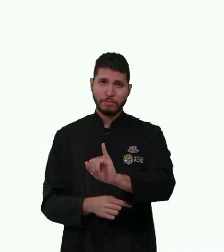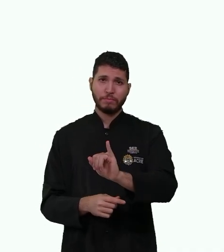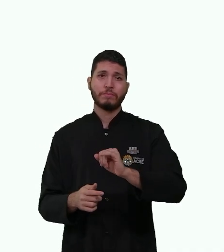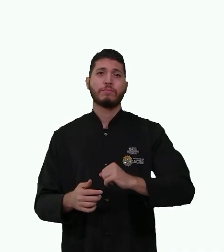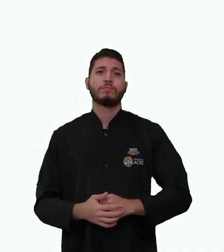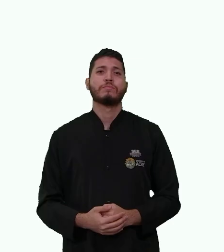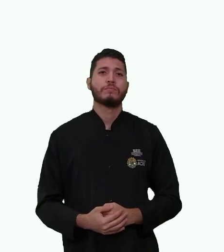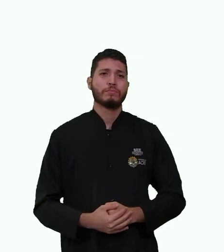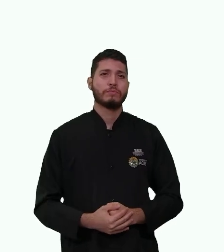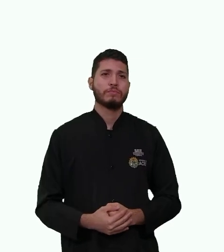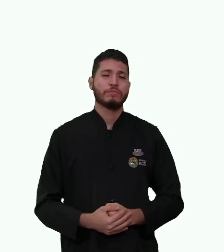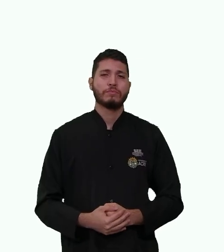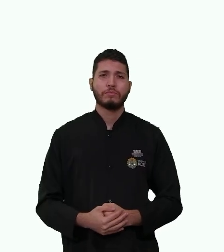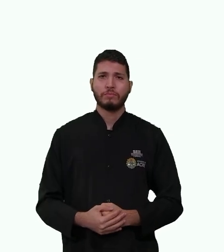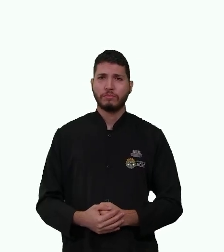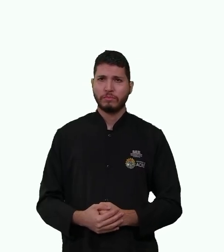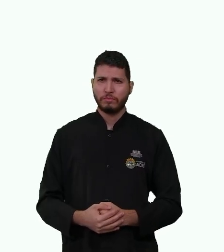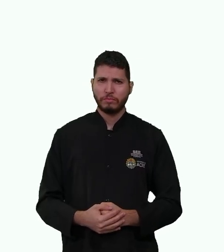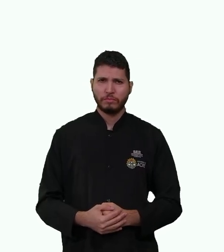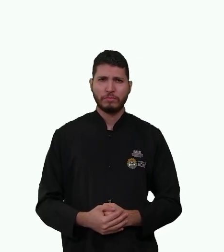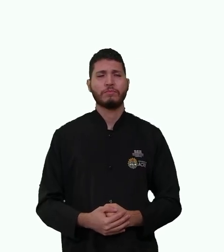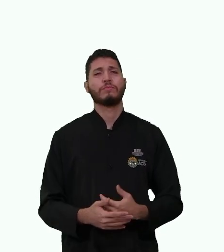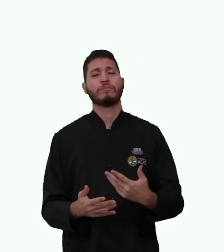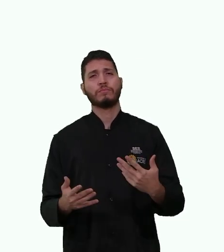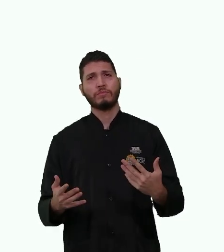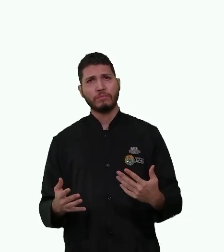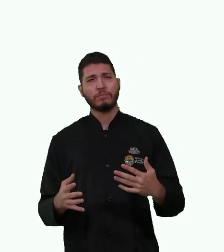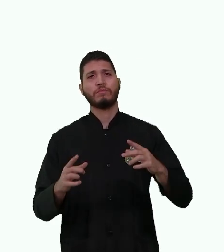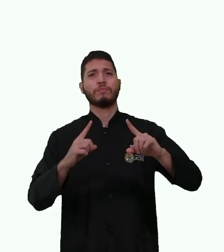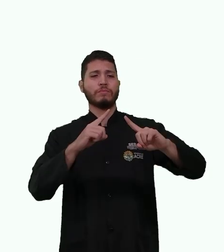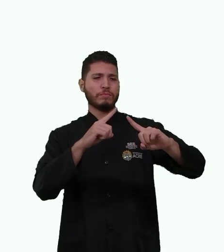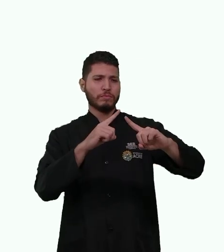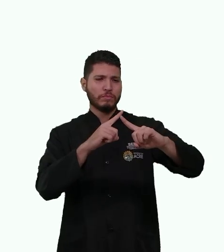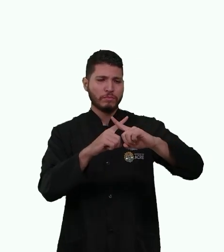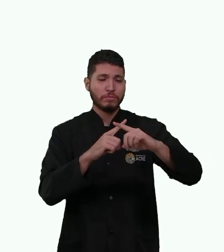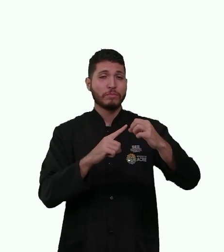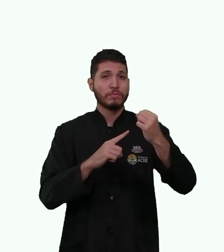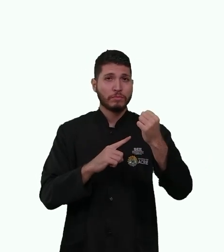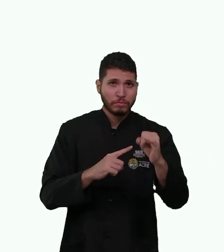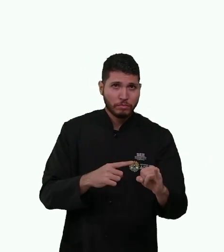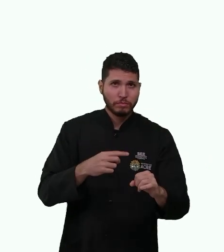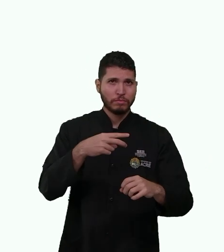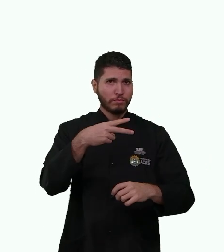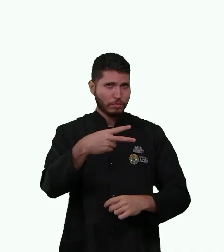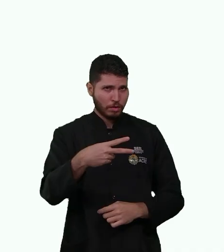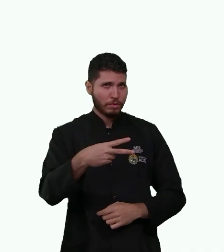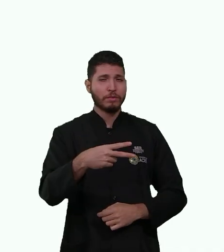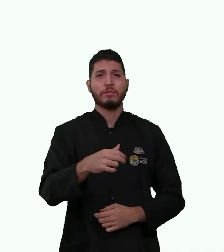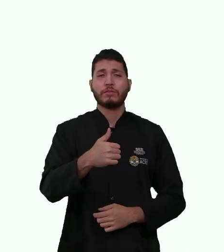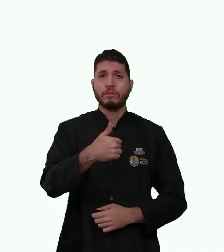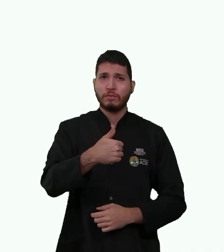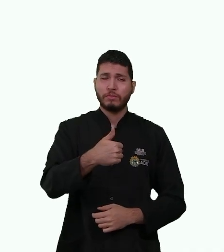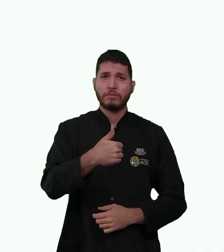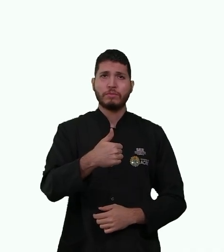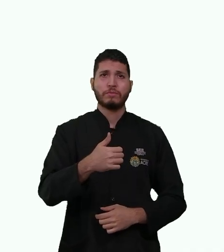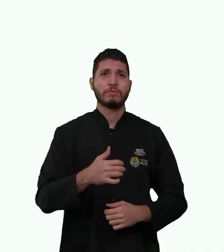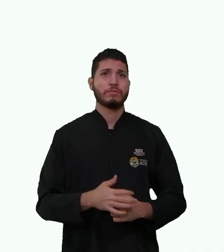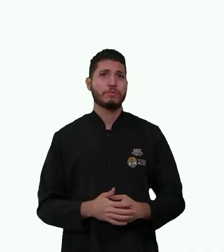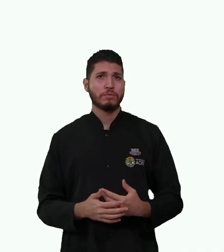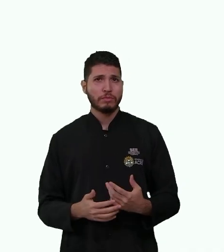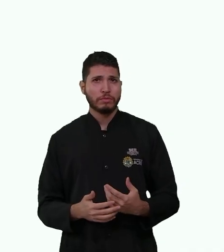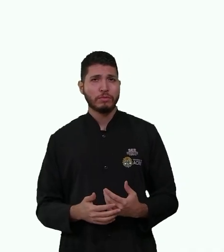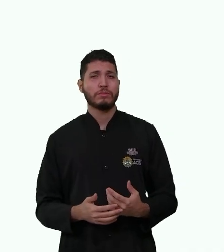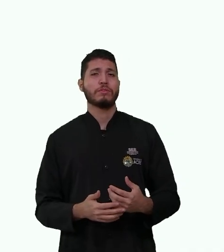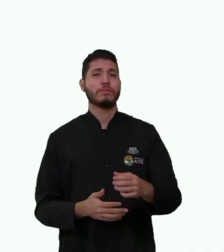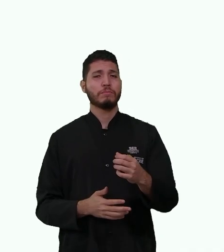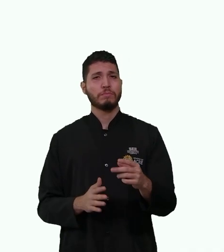fator de multiplicação, se ele for maior que 1, isso indica que eu tenho um aumento.